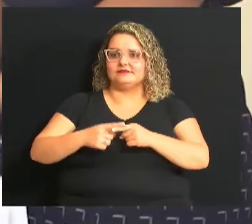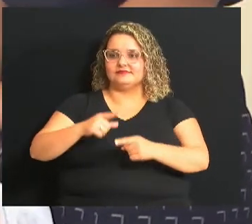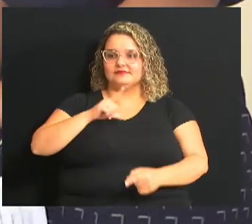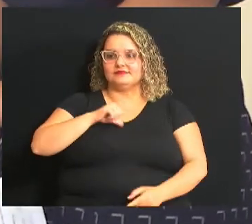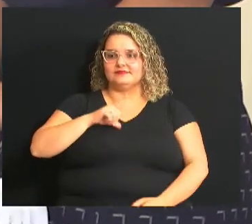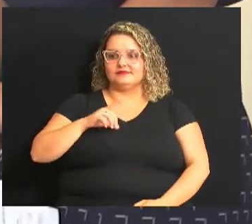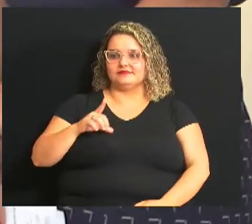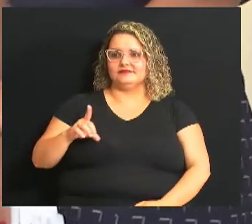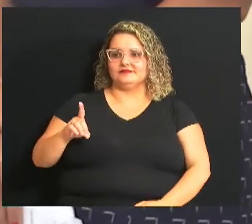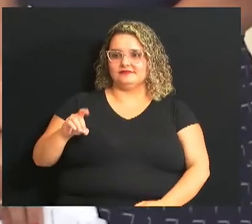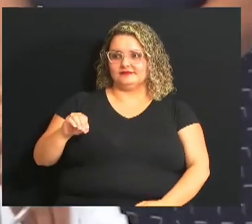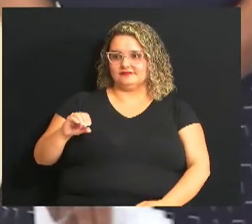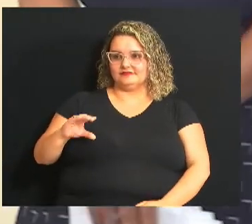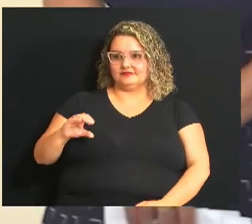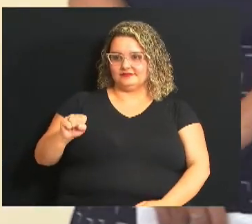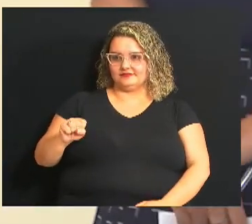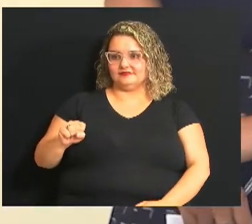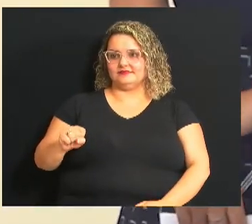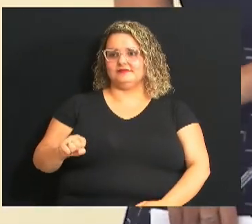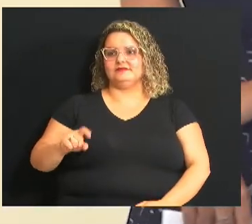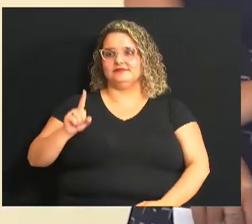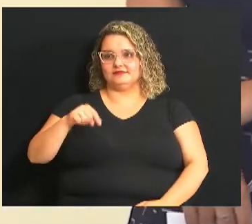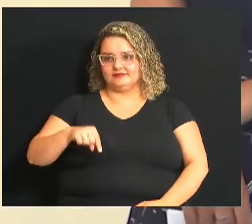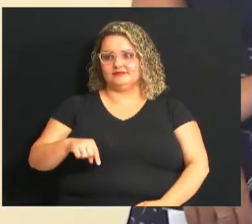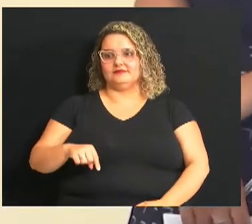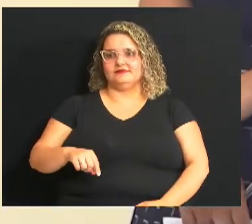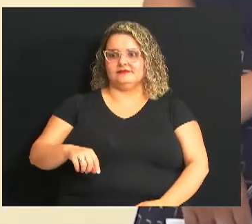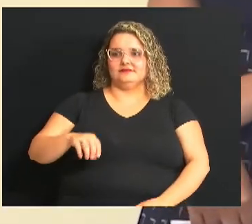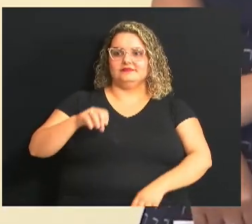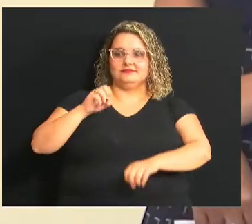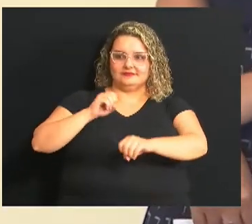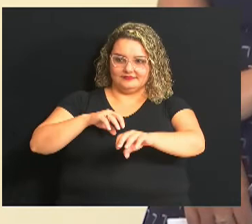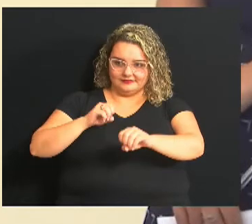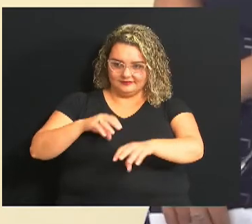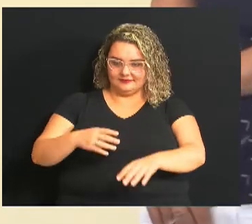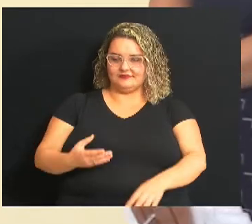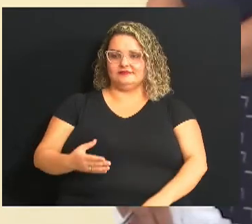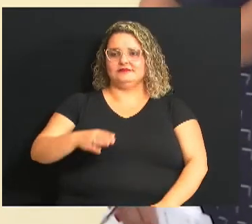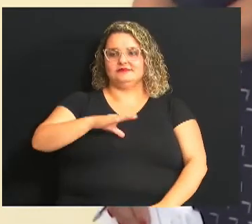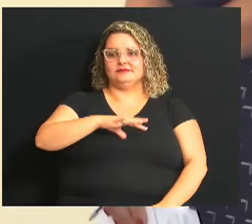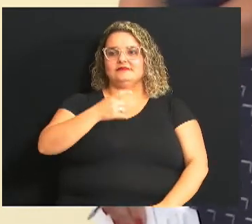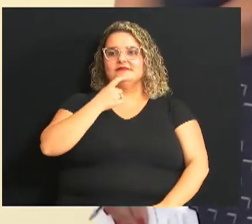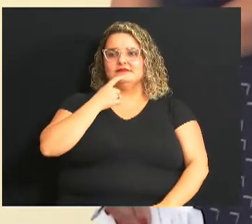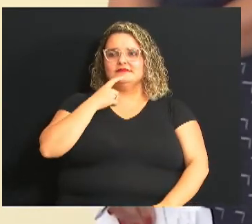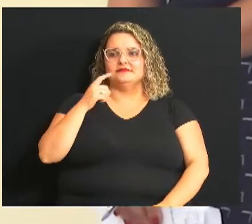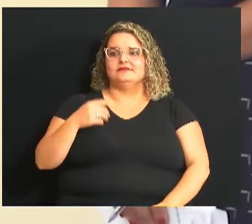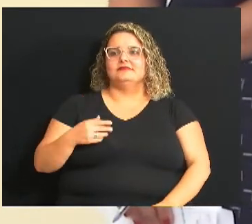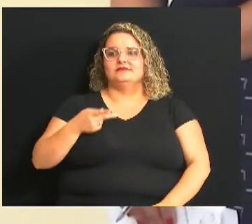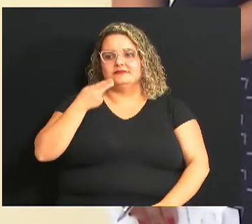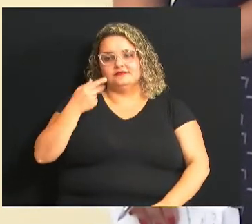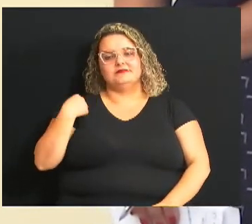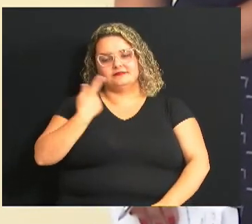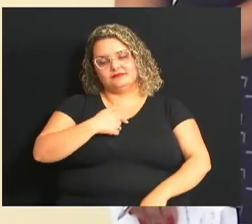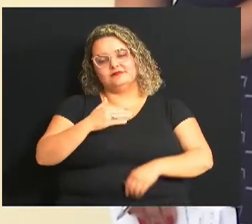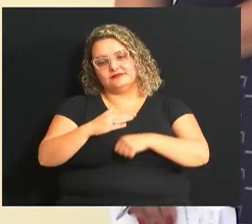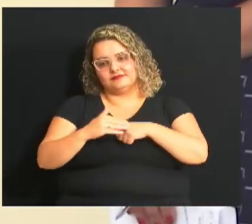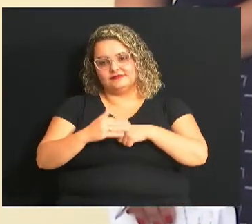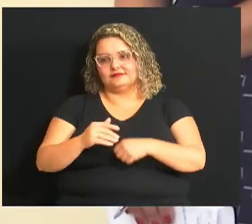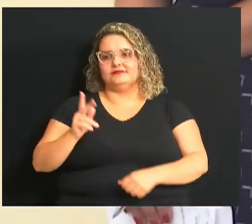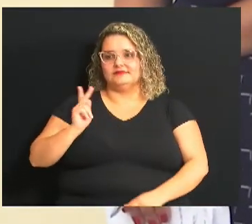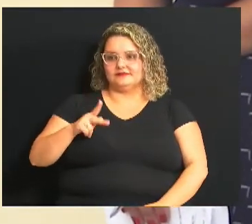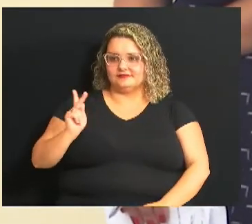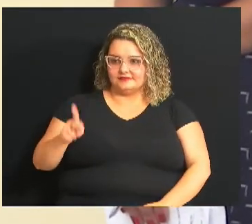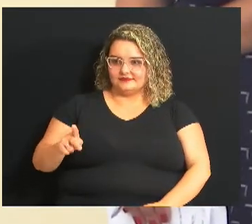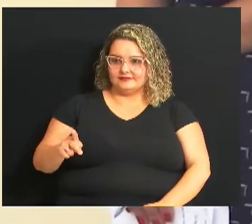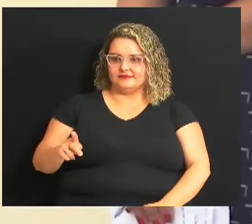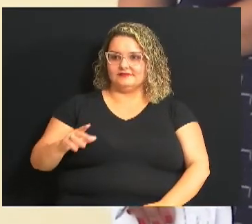DOCTS, que é um colégio nosso, da Diretoria de Ensino Campinas Leste, nosso, que eu falo com todo carinho. Temos aqui professor da